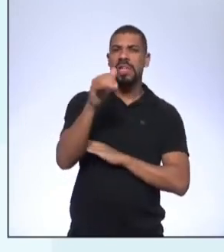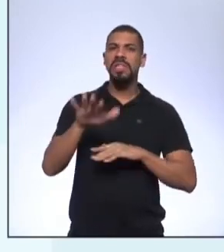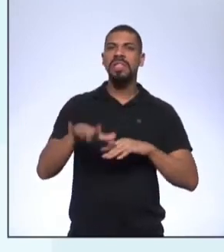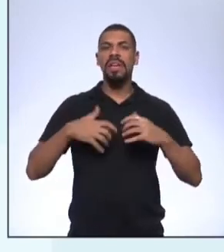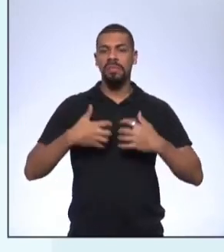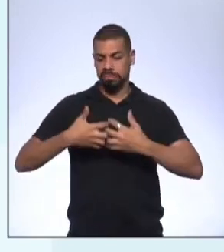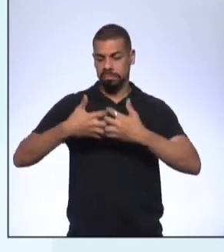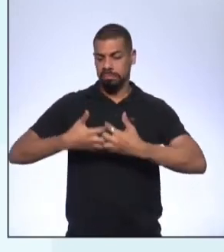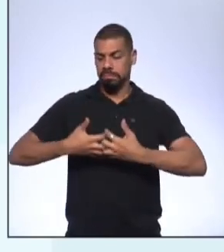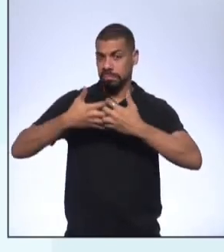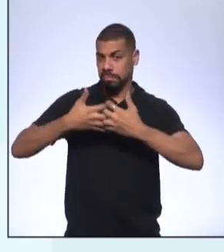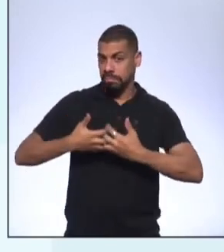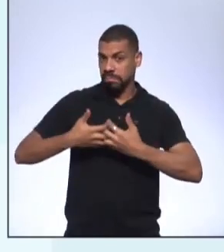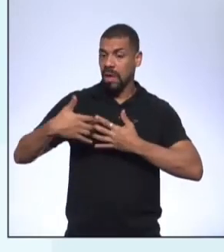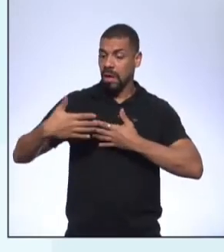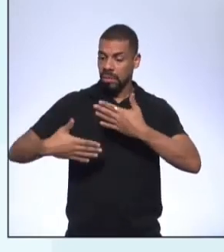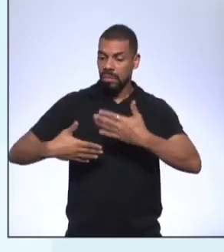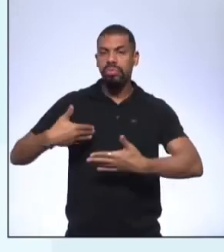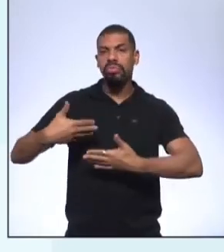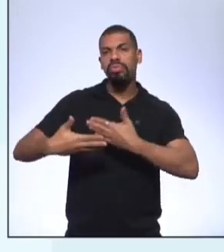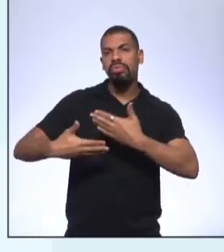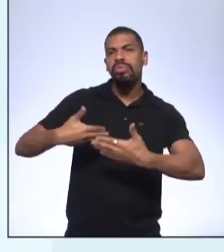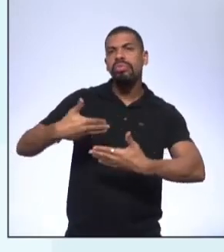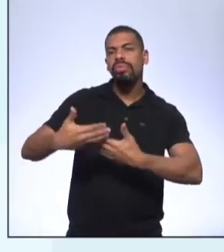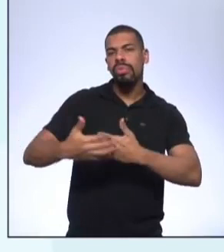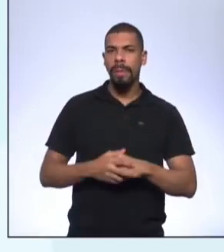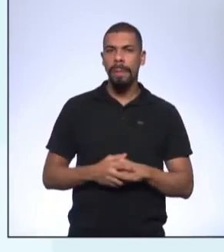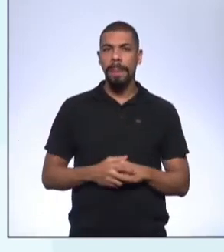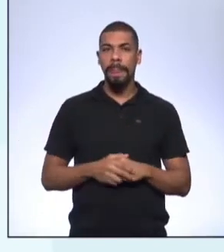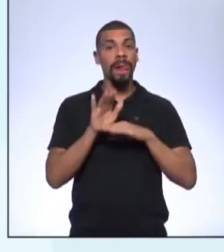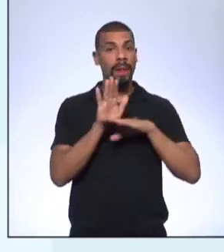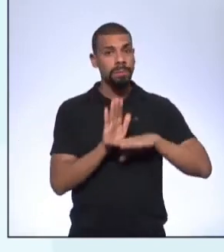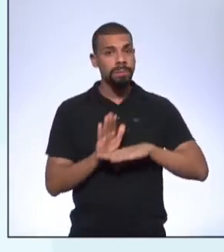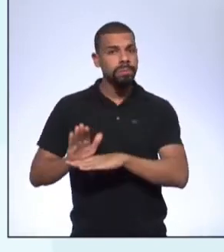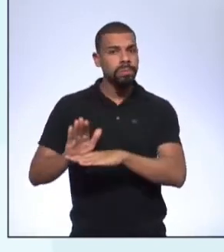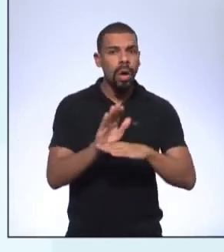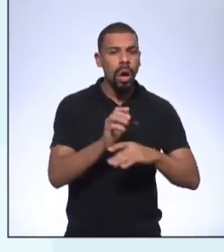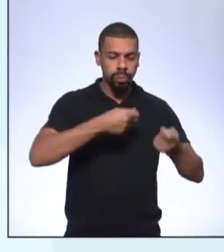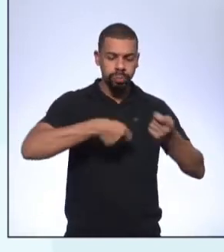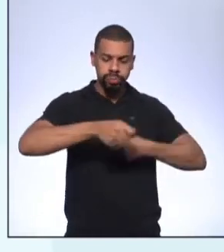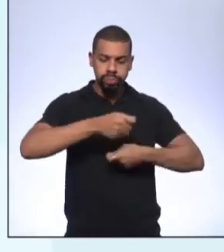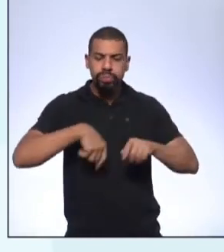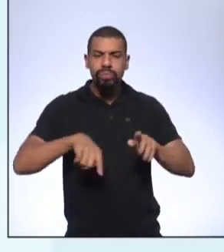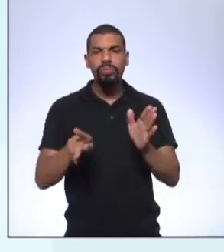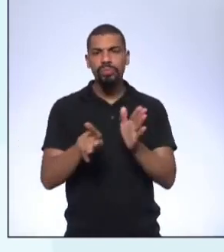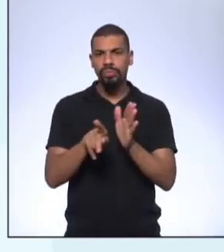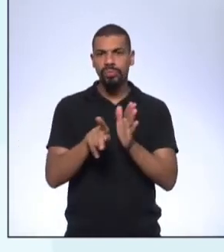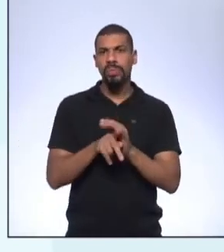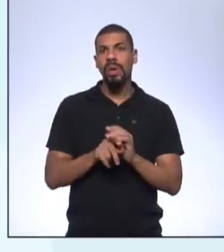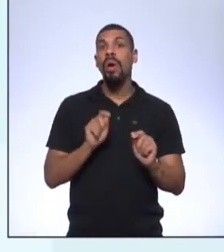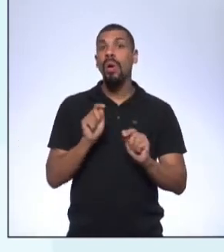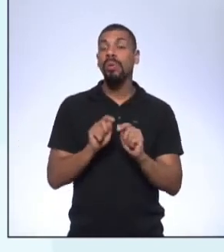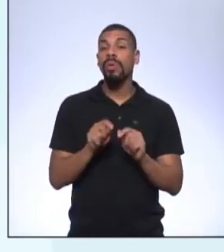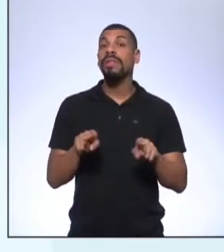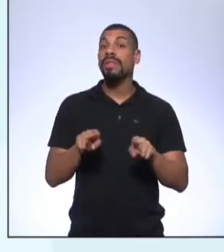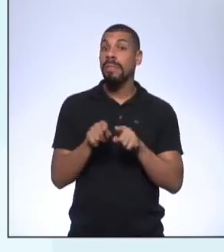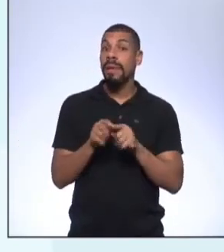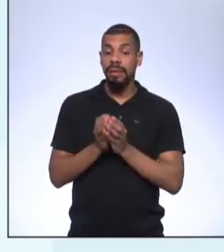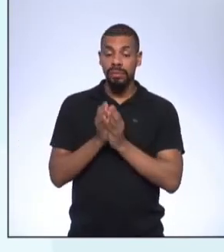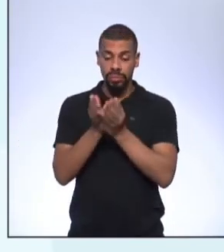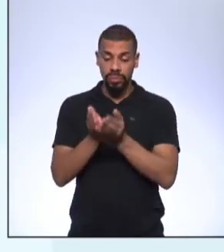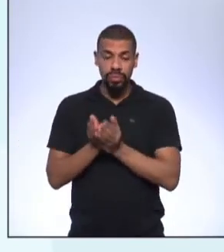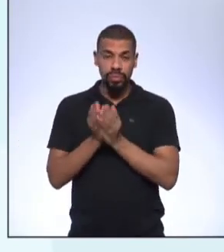nada disso, eram manufaturas, né? Proteger o nosso comércio, a nossa marinha mercante, que vai fazer a distribuição